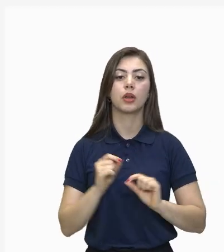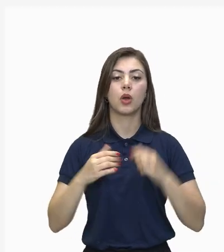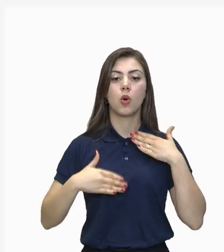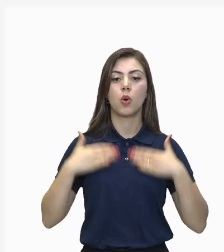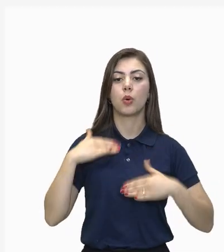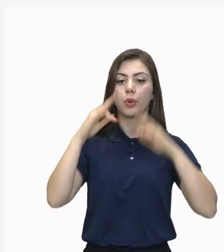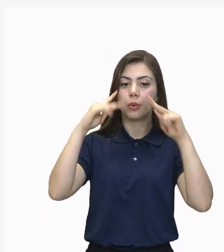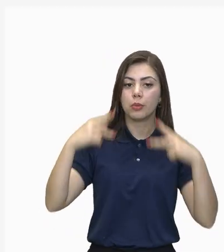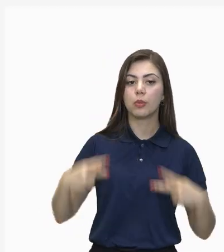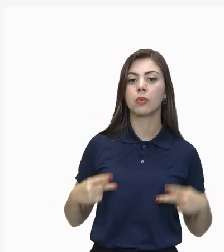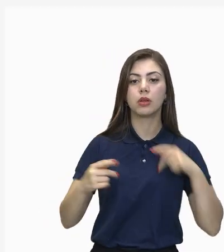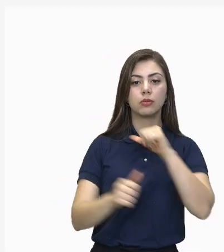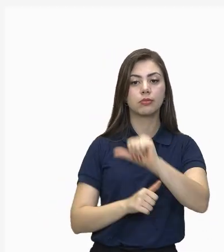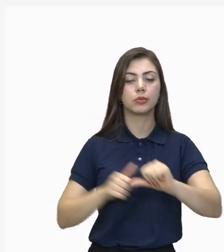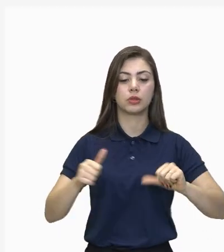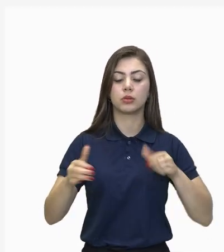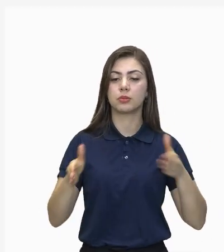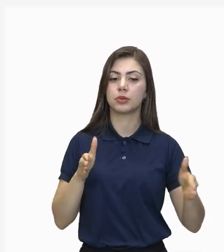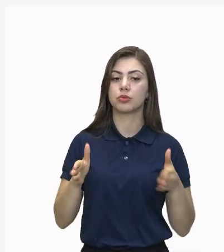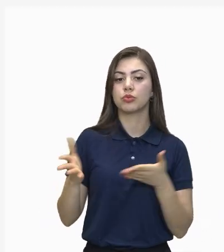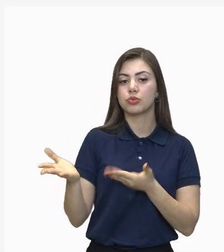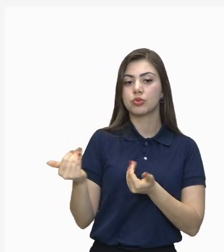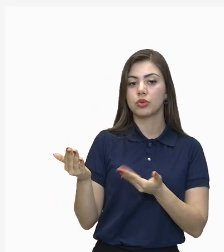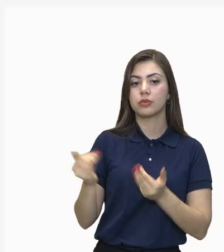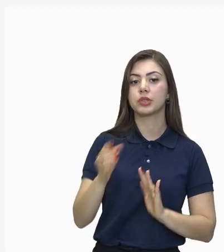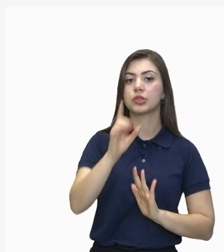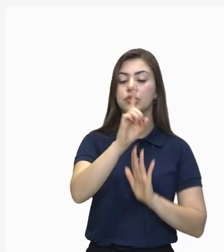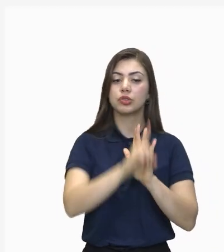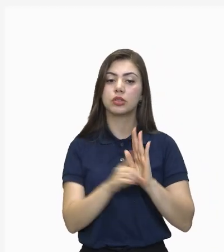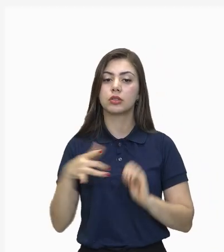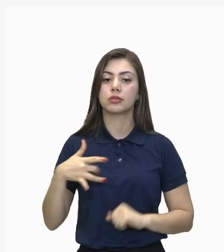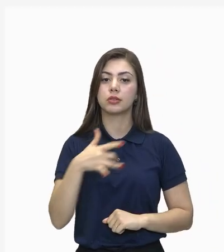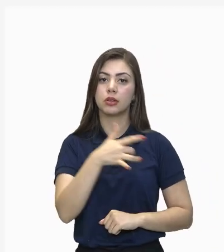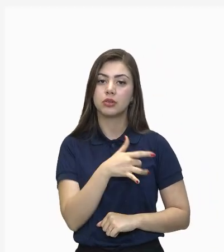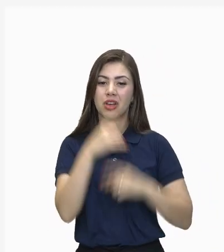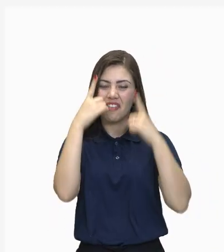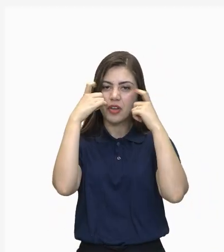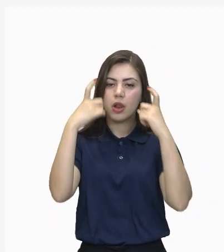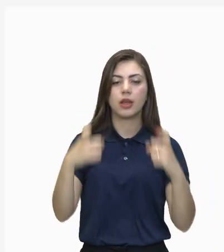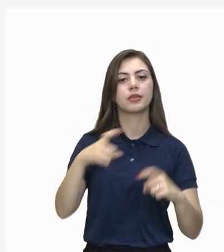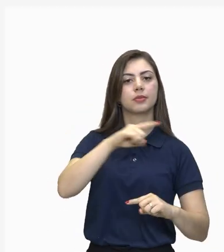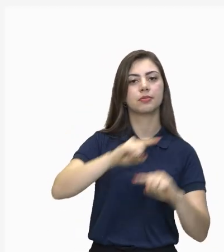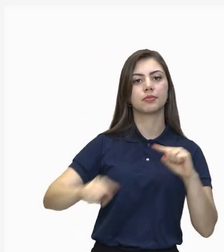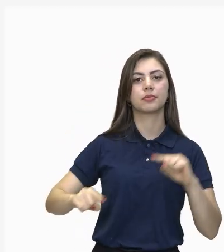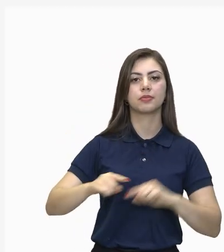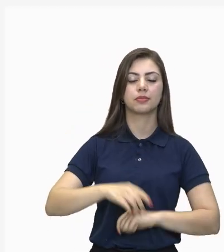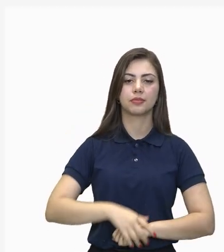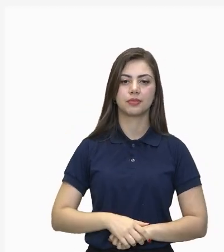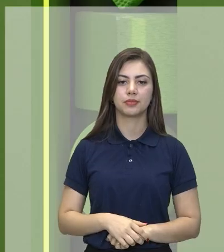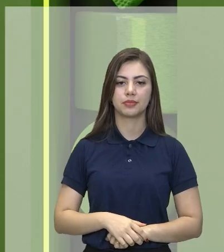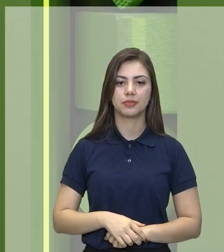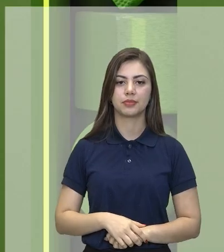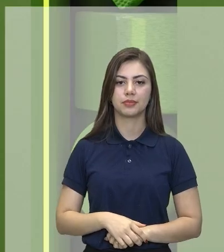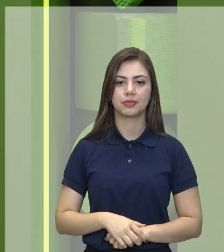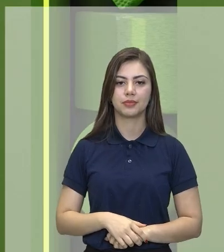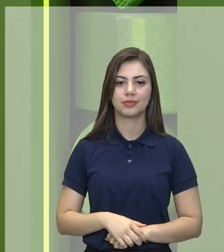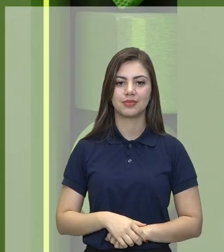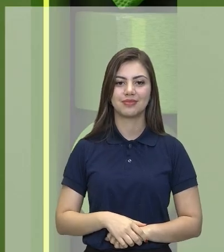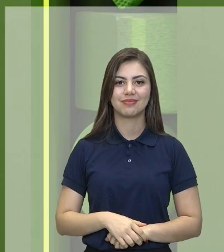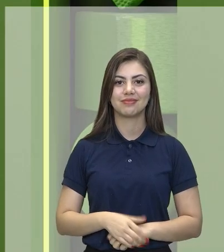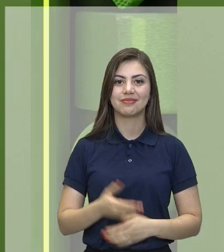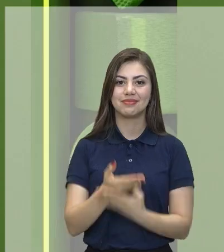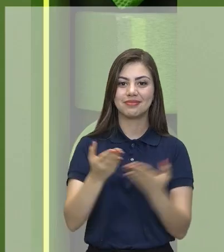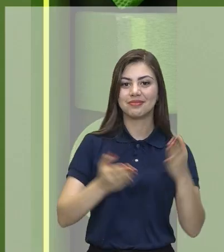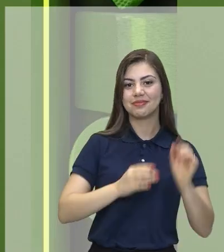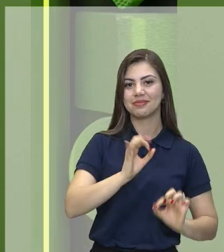Detalhamento. Mudanças no corpo humano durante a puberdade. Direito à saúde e à não violência. Então separe